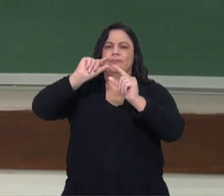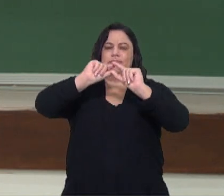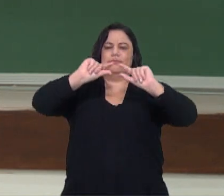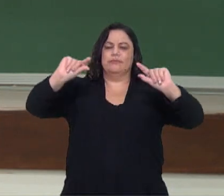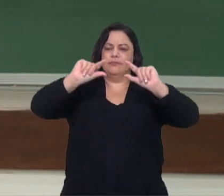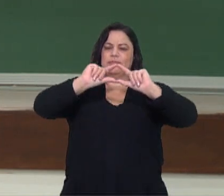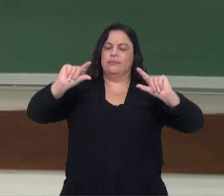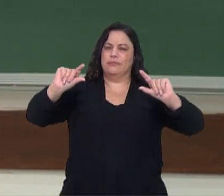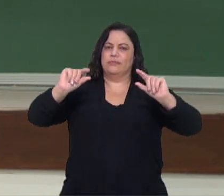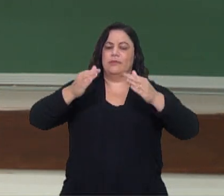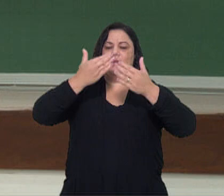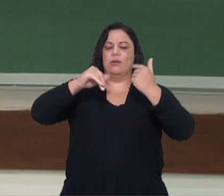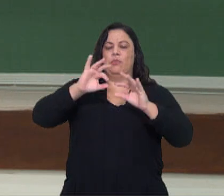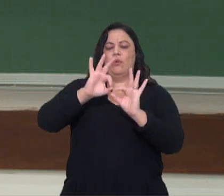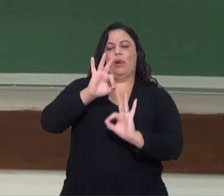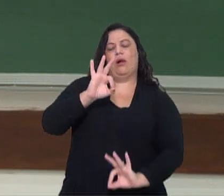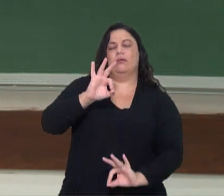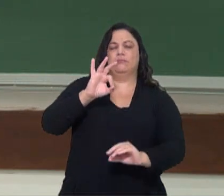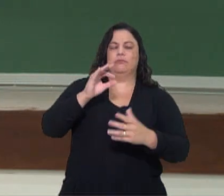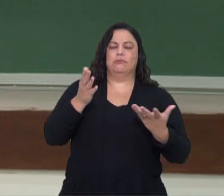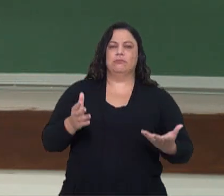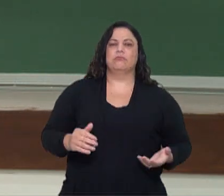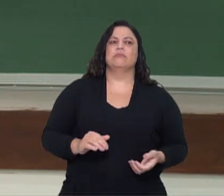lead tem outras informações.